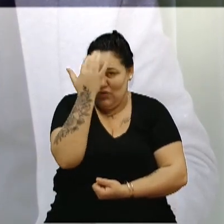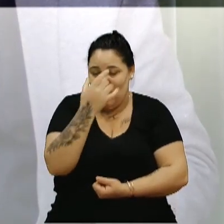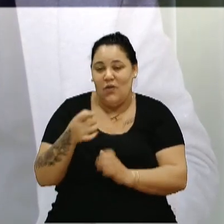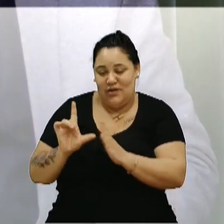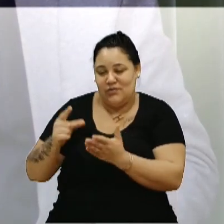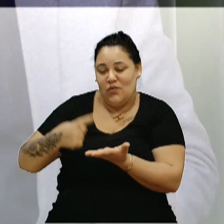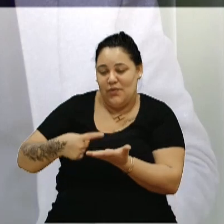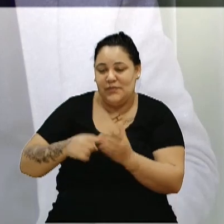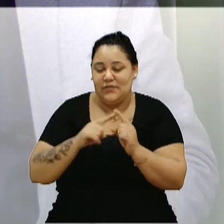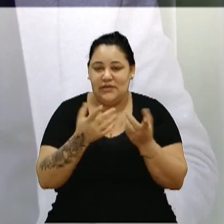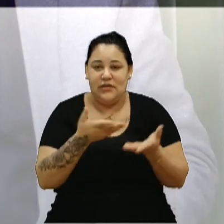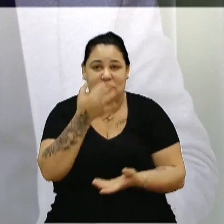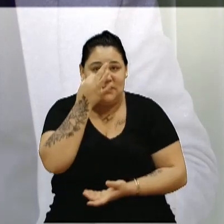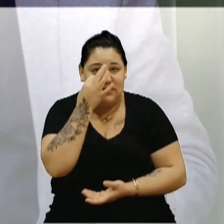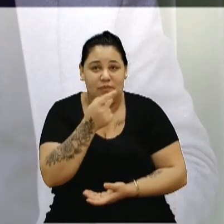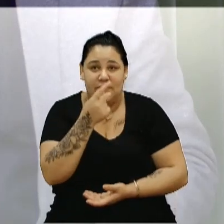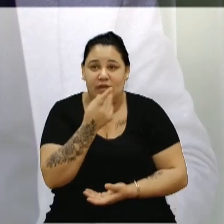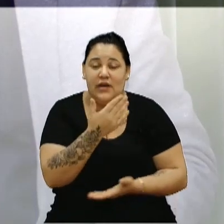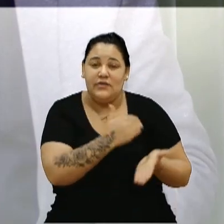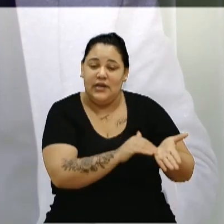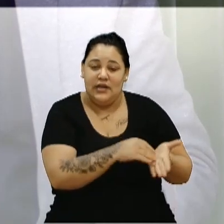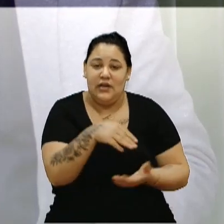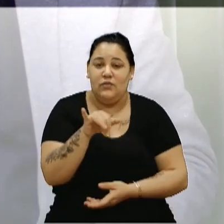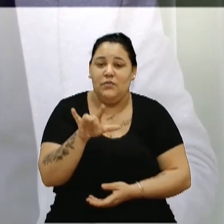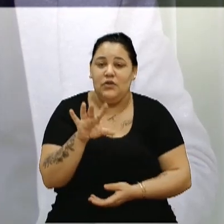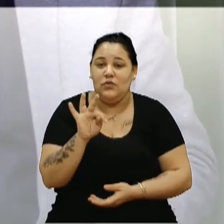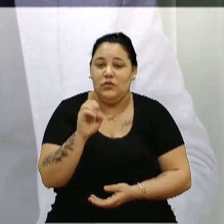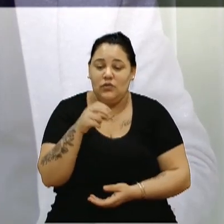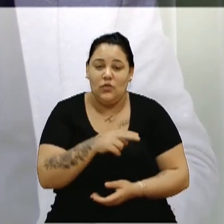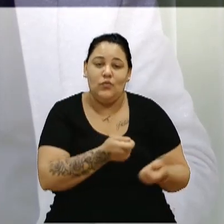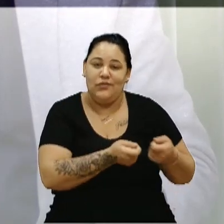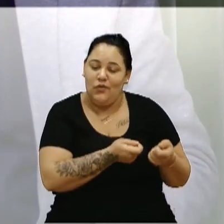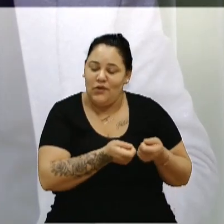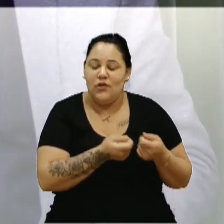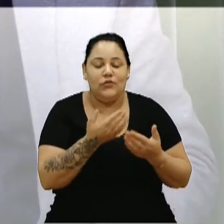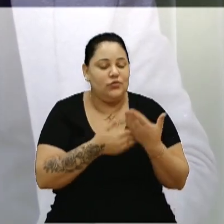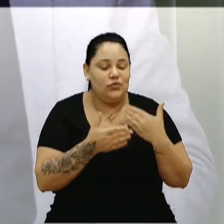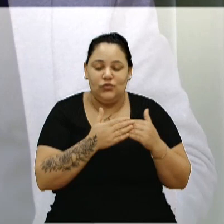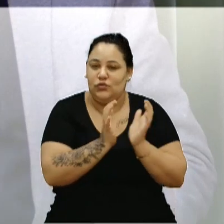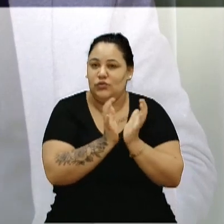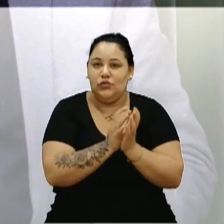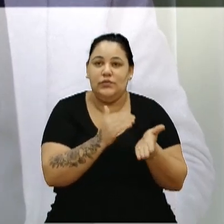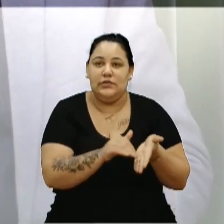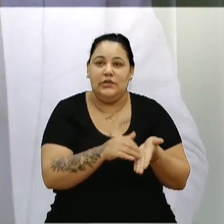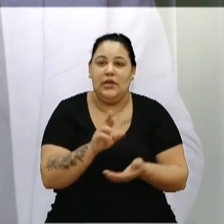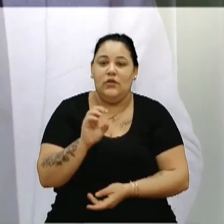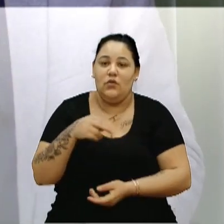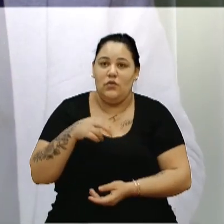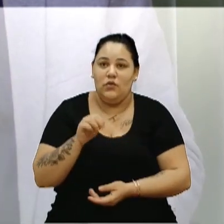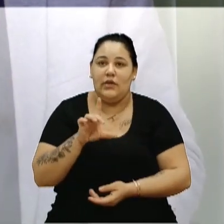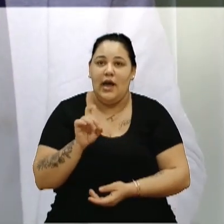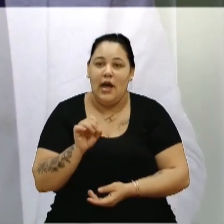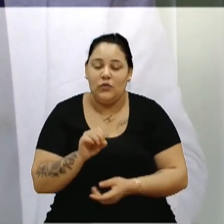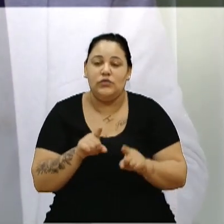pouco sobre esses números. Ao secretário Milton, ao controlador, a toda a equipe, secretário Ronaldo, nosso chefe de gabinete,